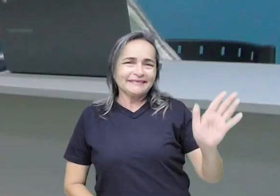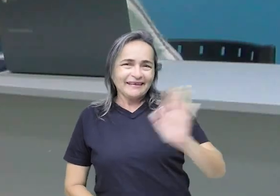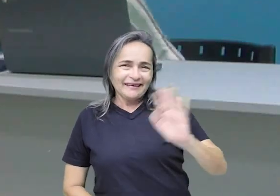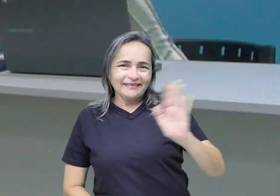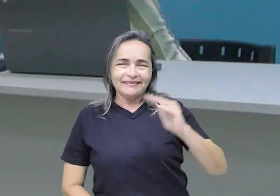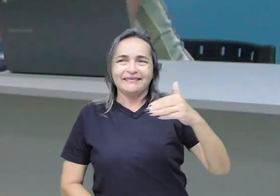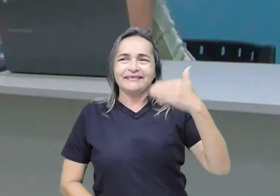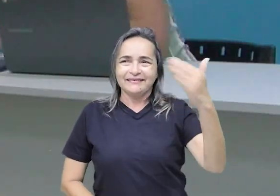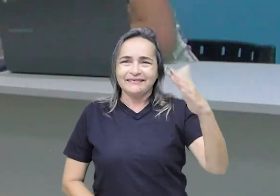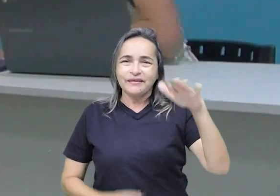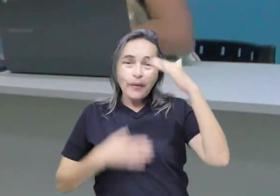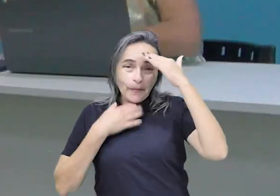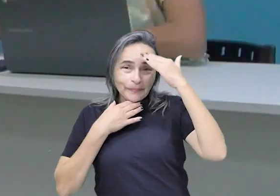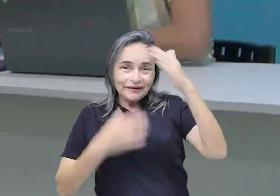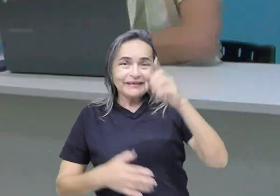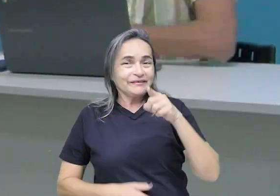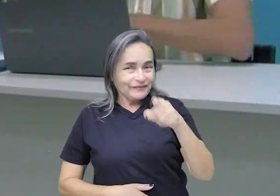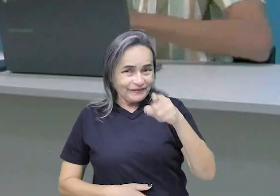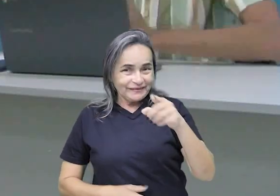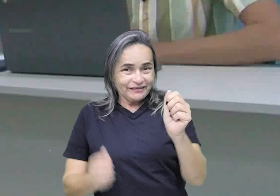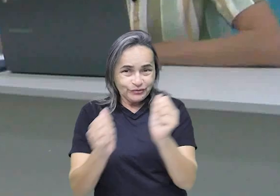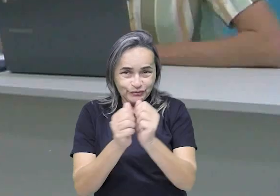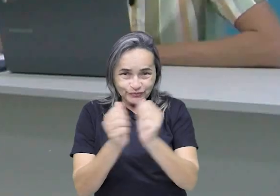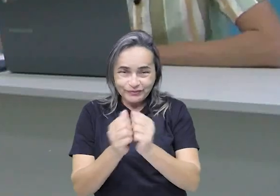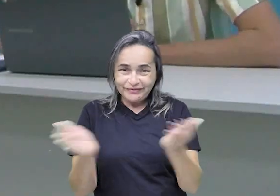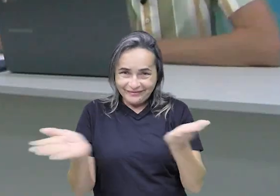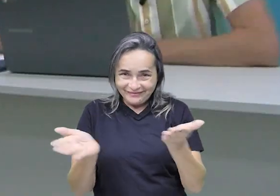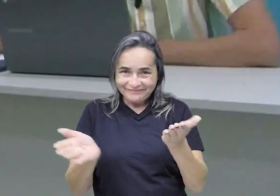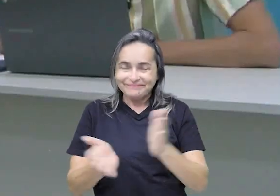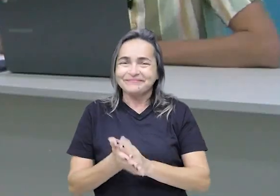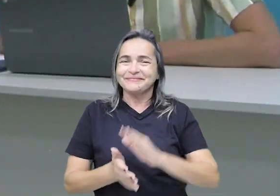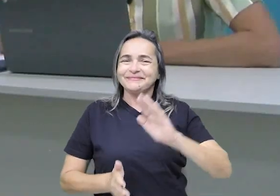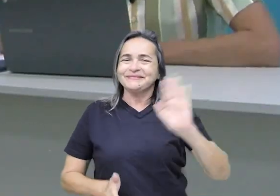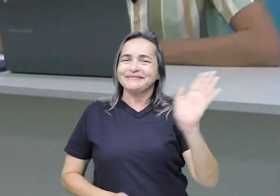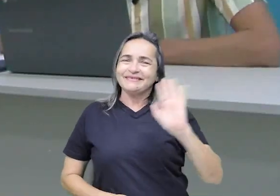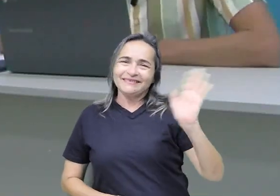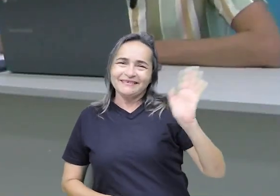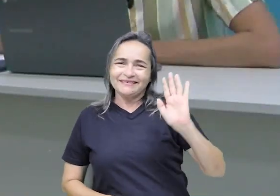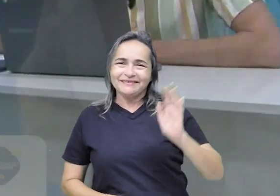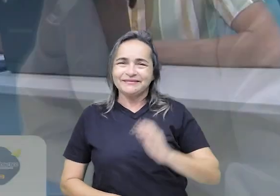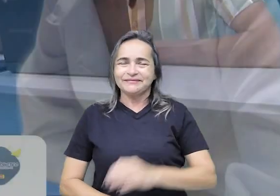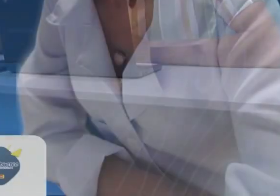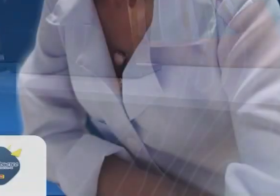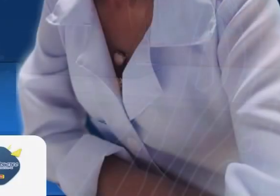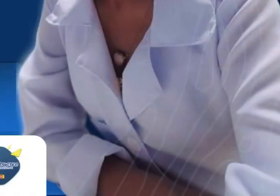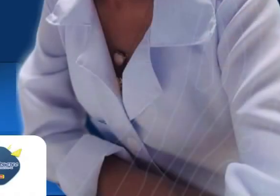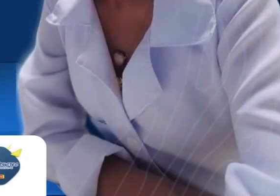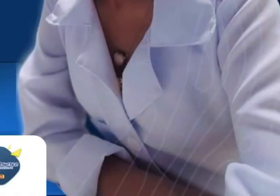breve. Muito obrigado você que nos acompanhou até agora. Até uma próxima oportunidade. Tchau, tchau.